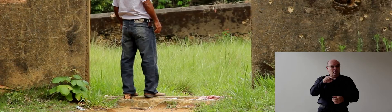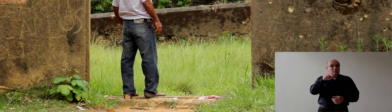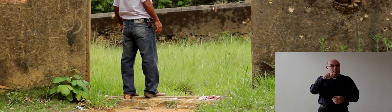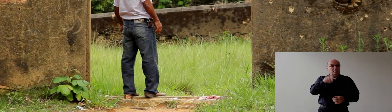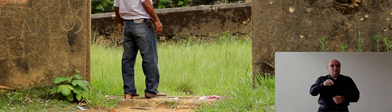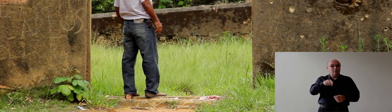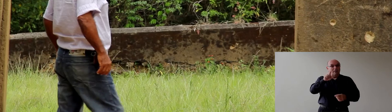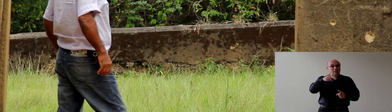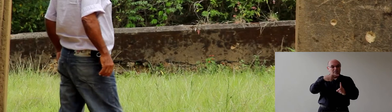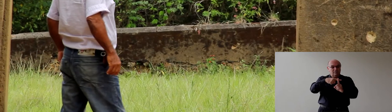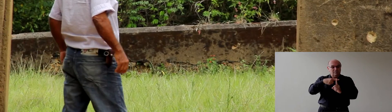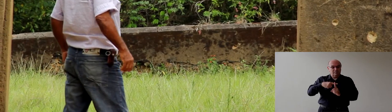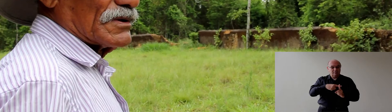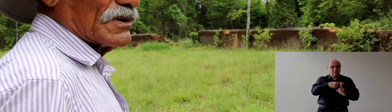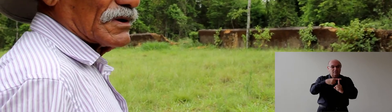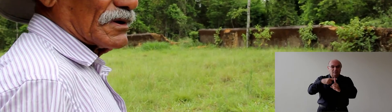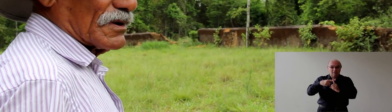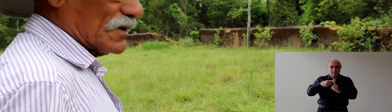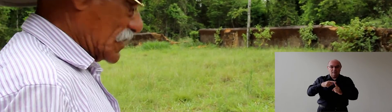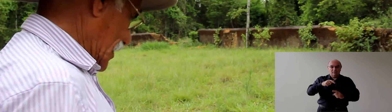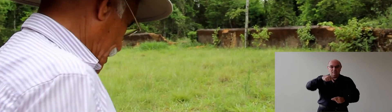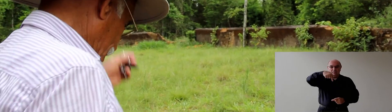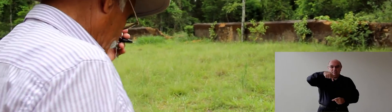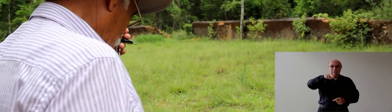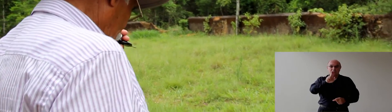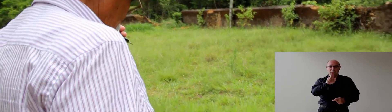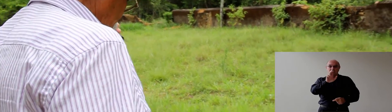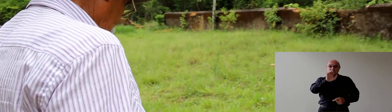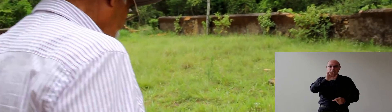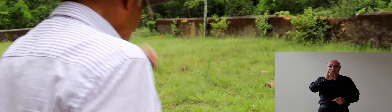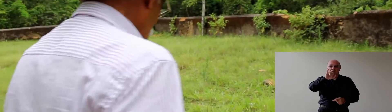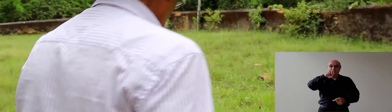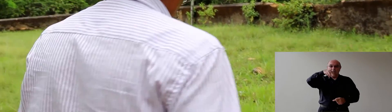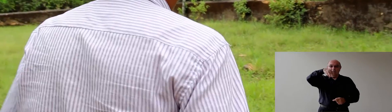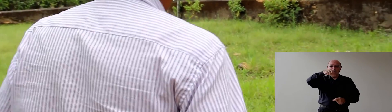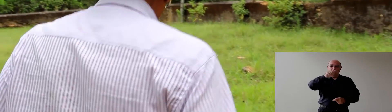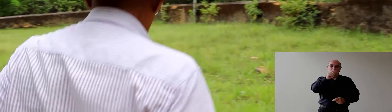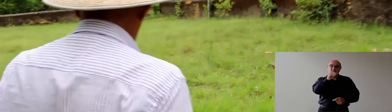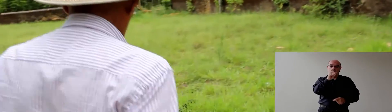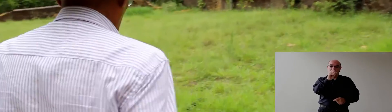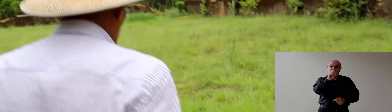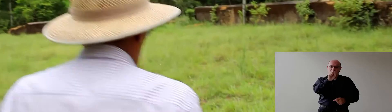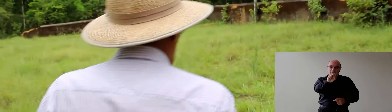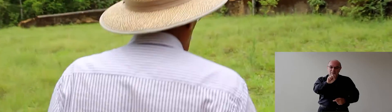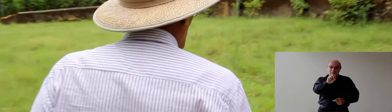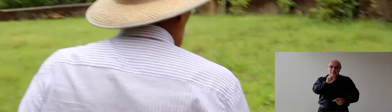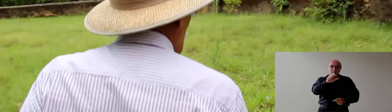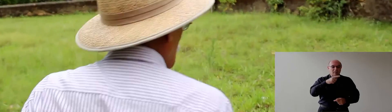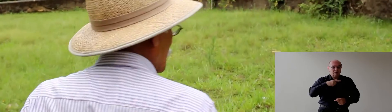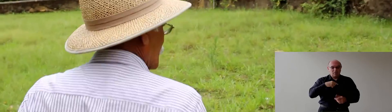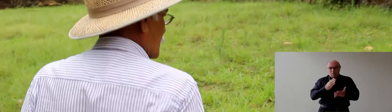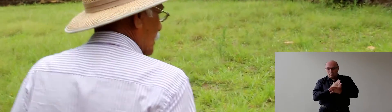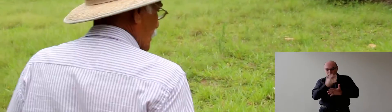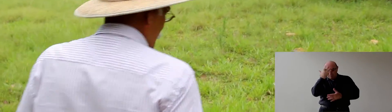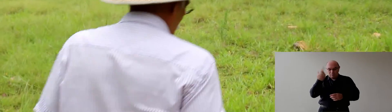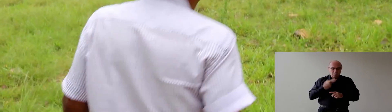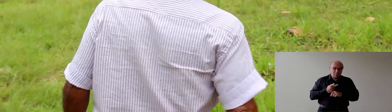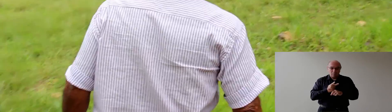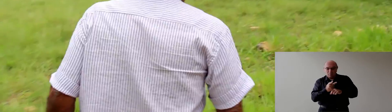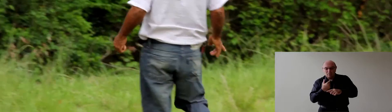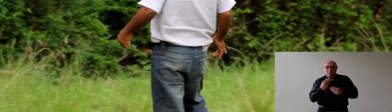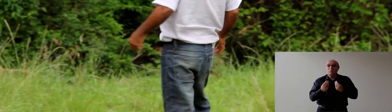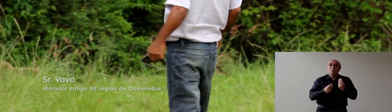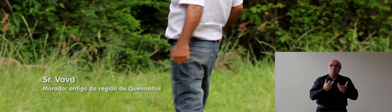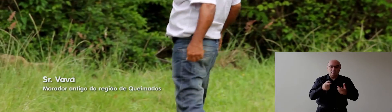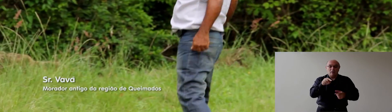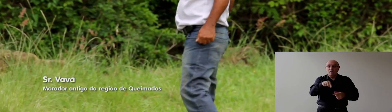Esse é um cemitério Queimado O trabalho Era quando eles Me procuravam Quando eles tinham Uma pessoa Eles me procuravam E eu vim Marcar